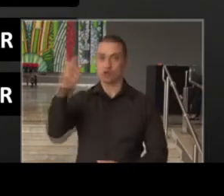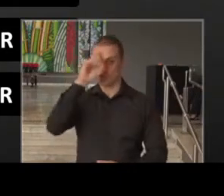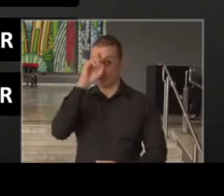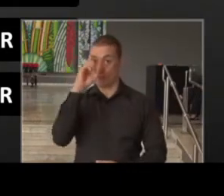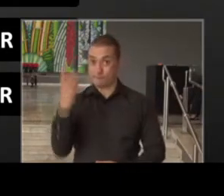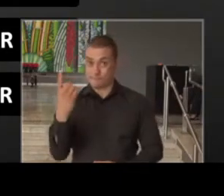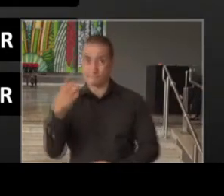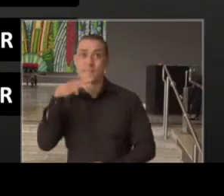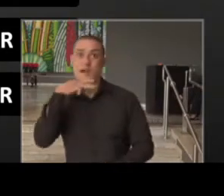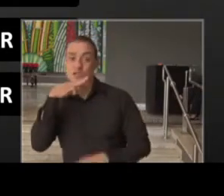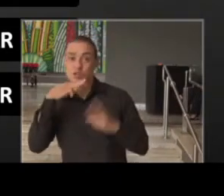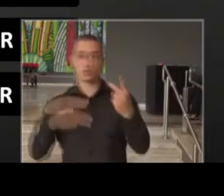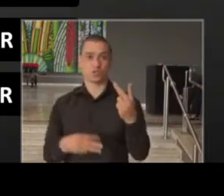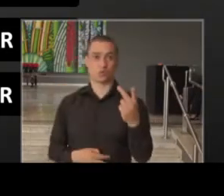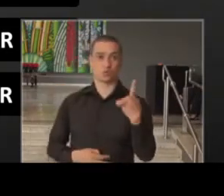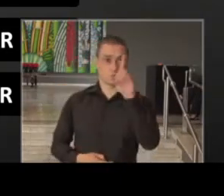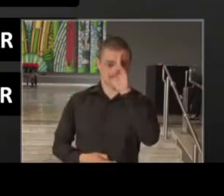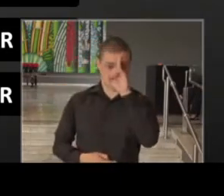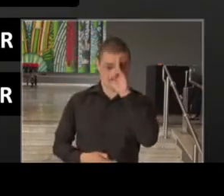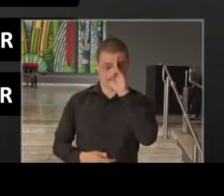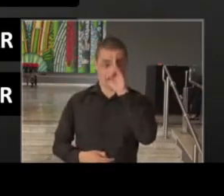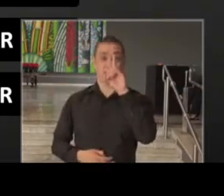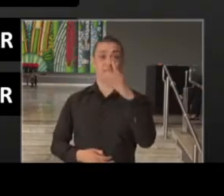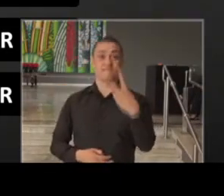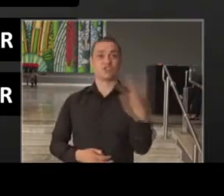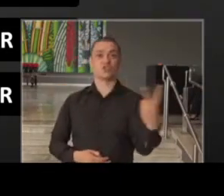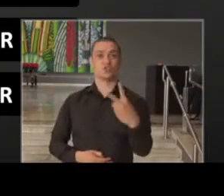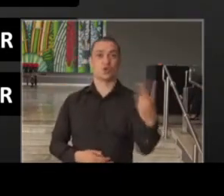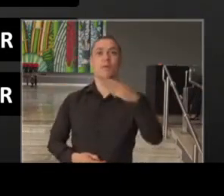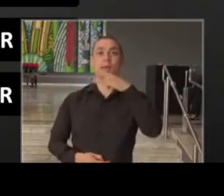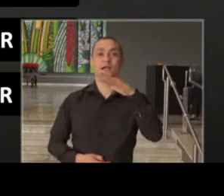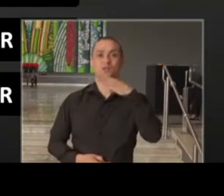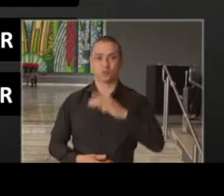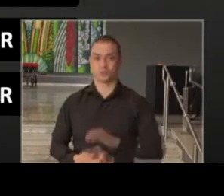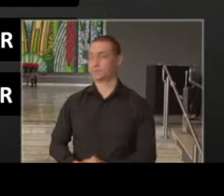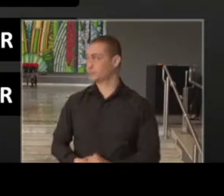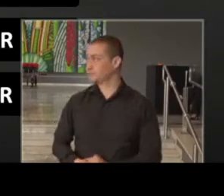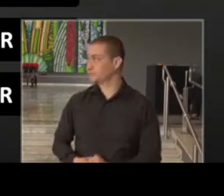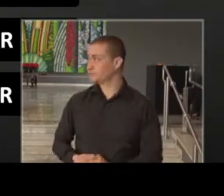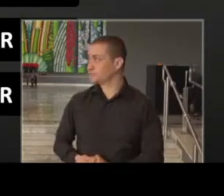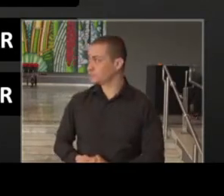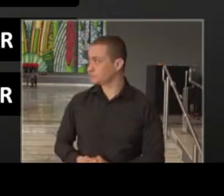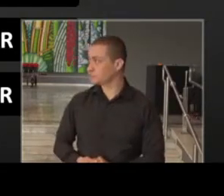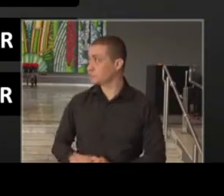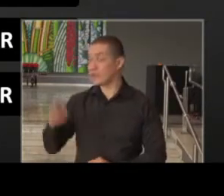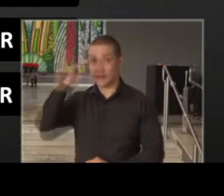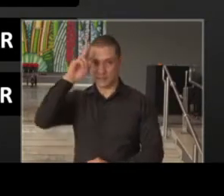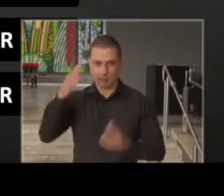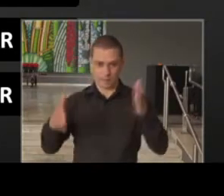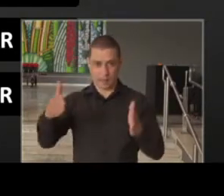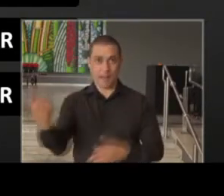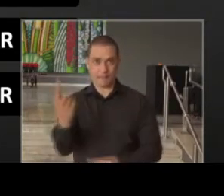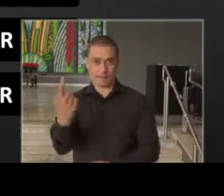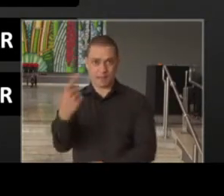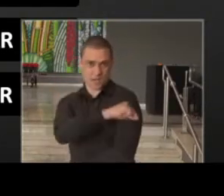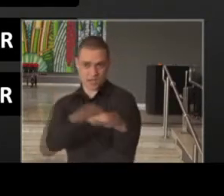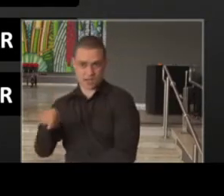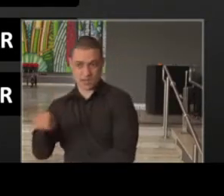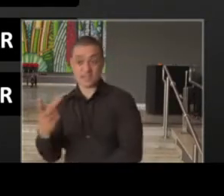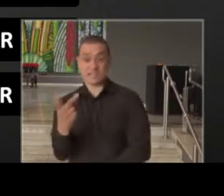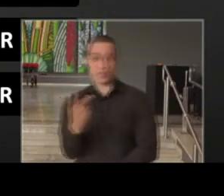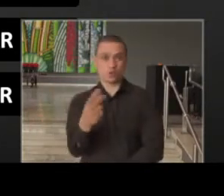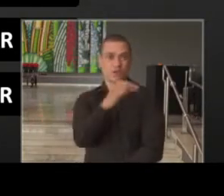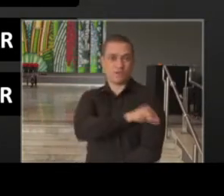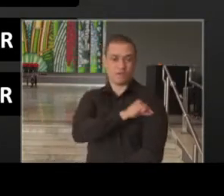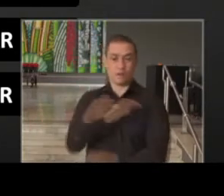de março e a segunda dose no dia 22 de março. Lembrando que o período entre a primeira dose e a